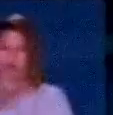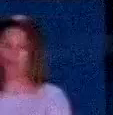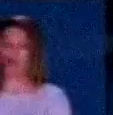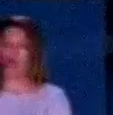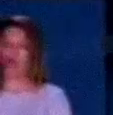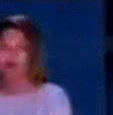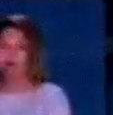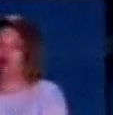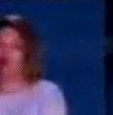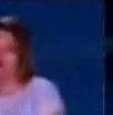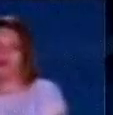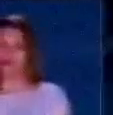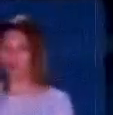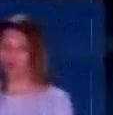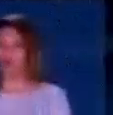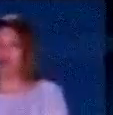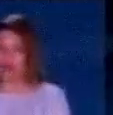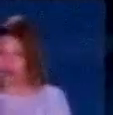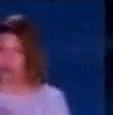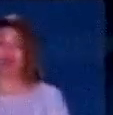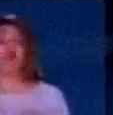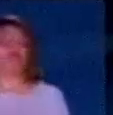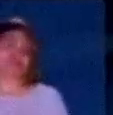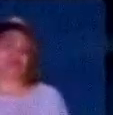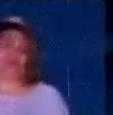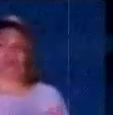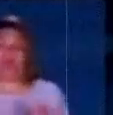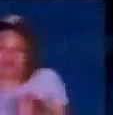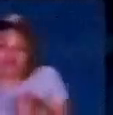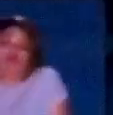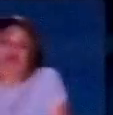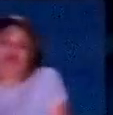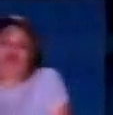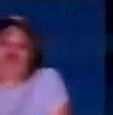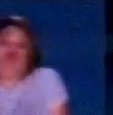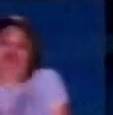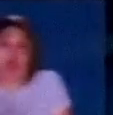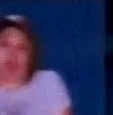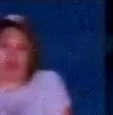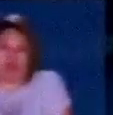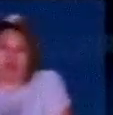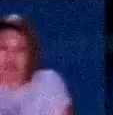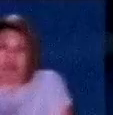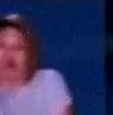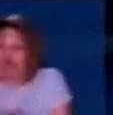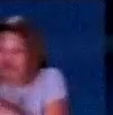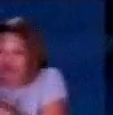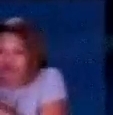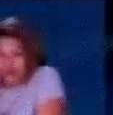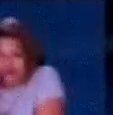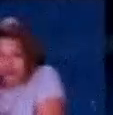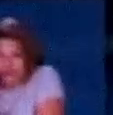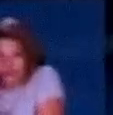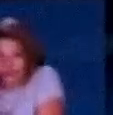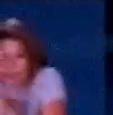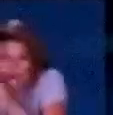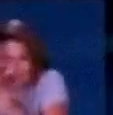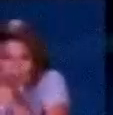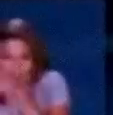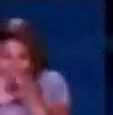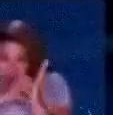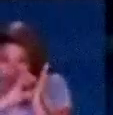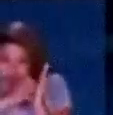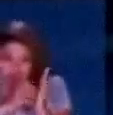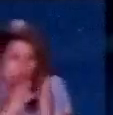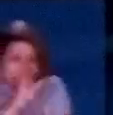PMDB e DEM, para se perpetuarem no poder. O fundo partidário, o fundo eleitoral, não precisam